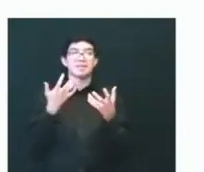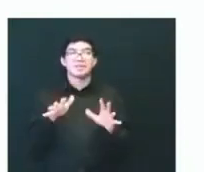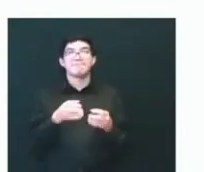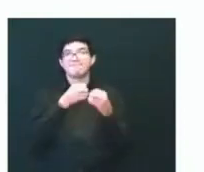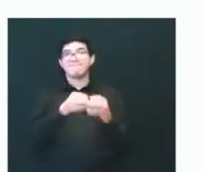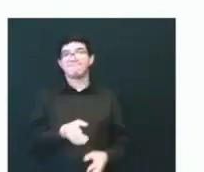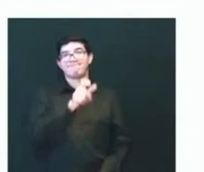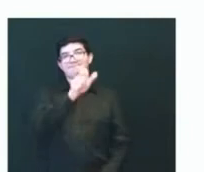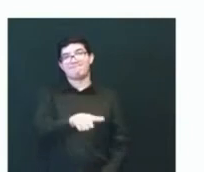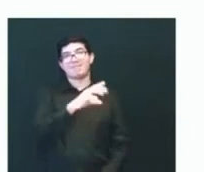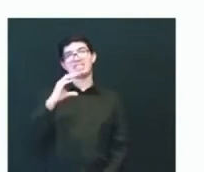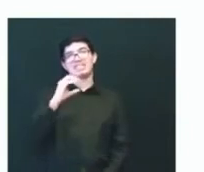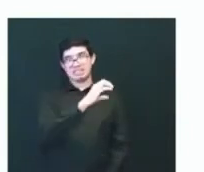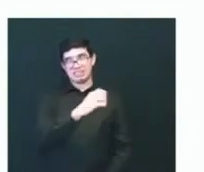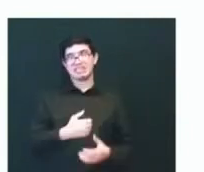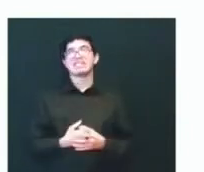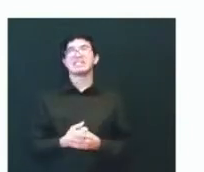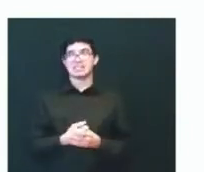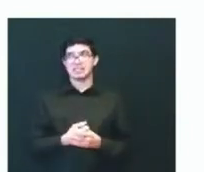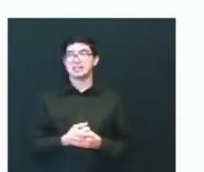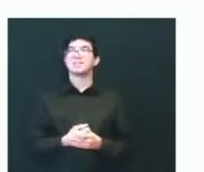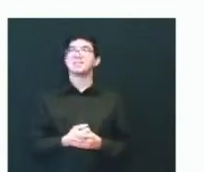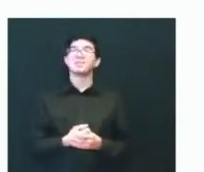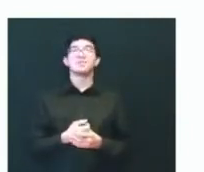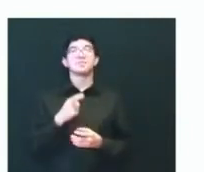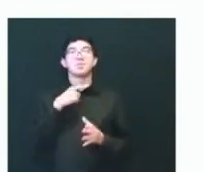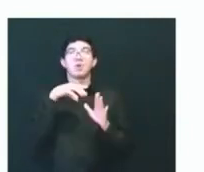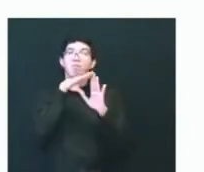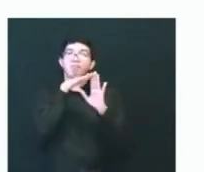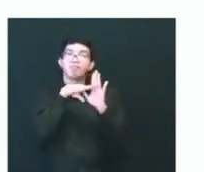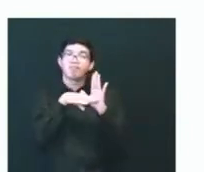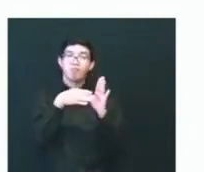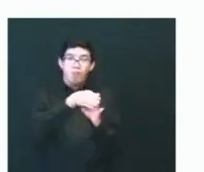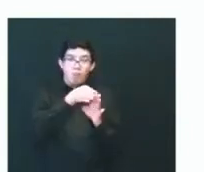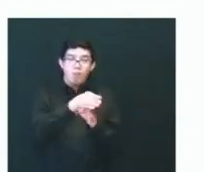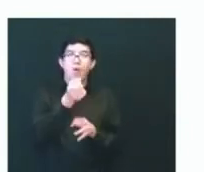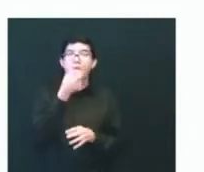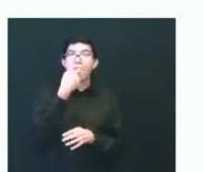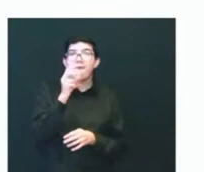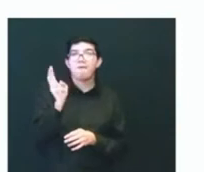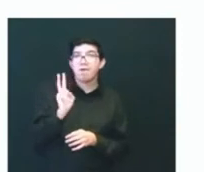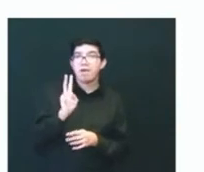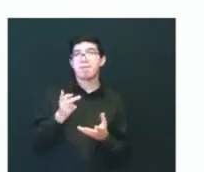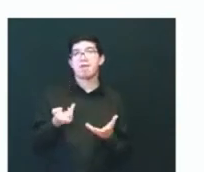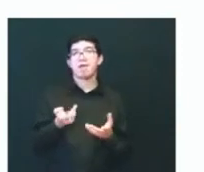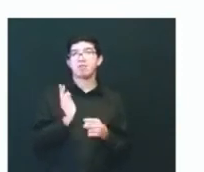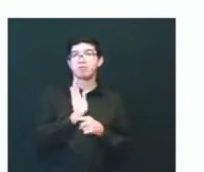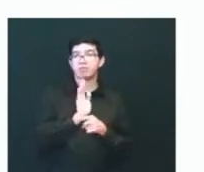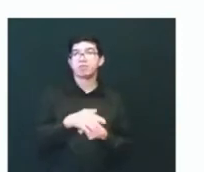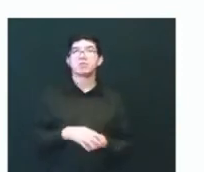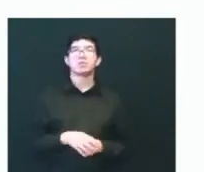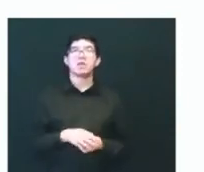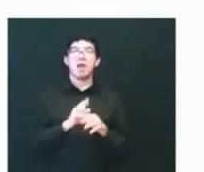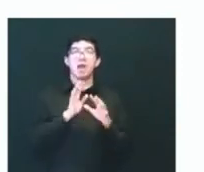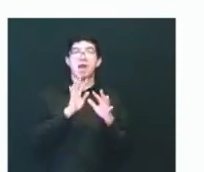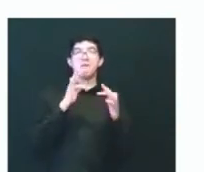Então, às vezes a gente prescreve, por exemplo, um suplemento para ajudar a contornar a situação, e ou o familiar não compra, ou